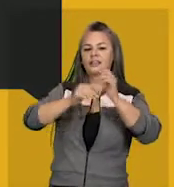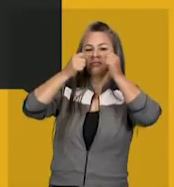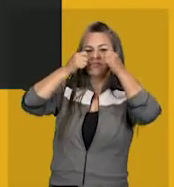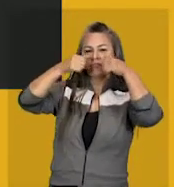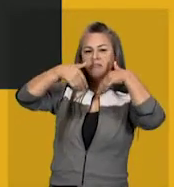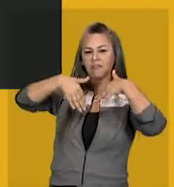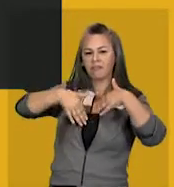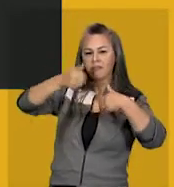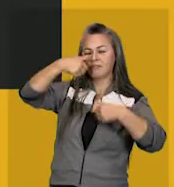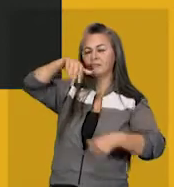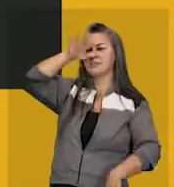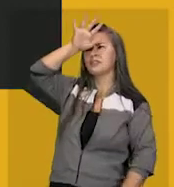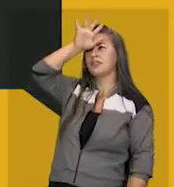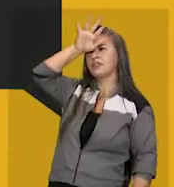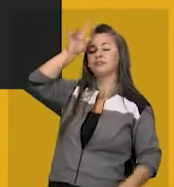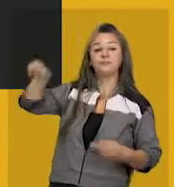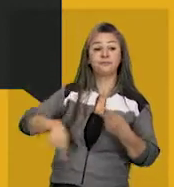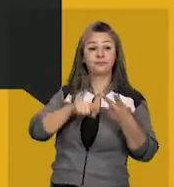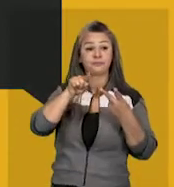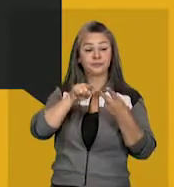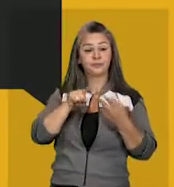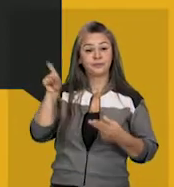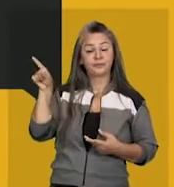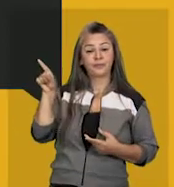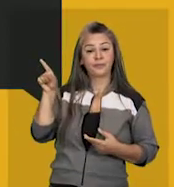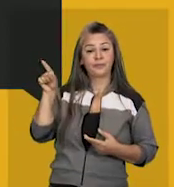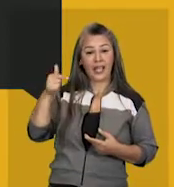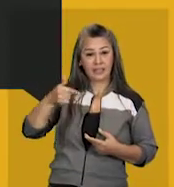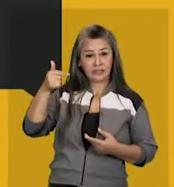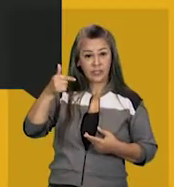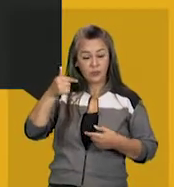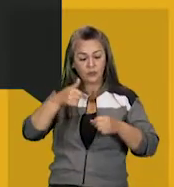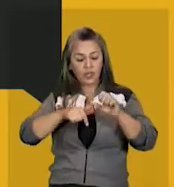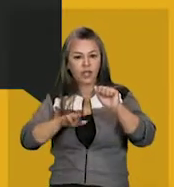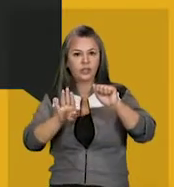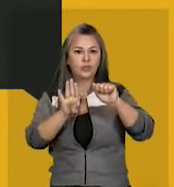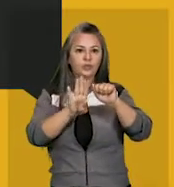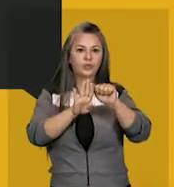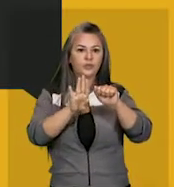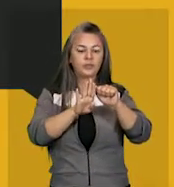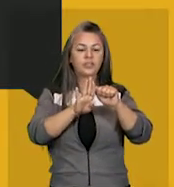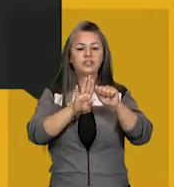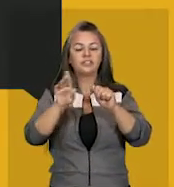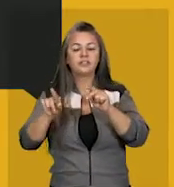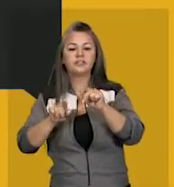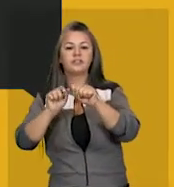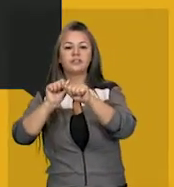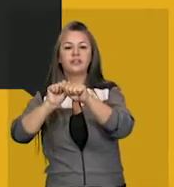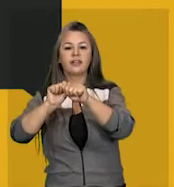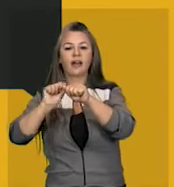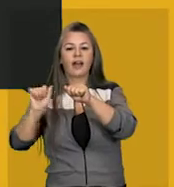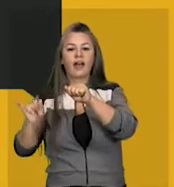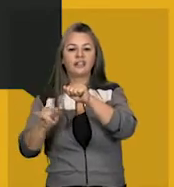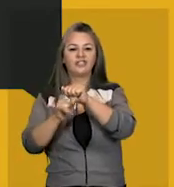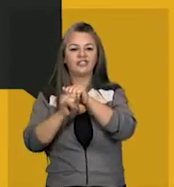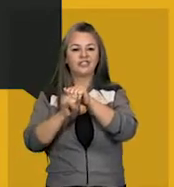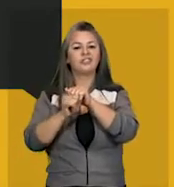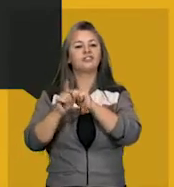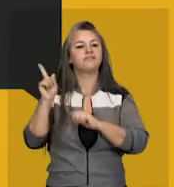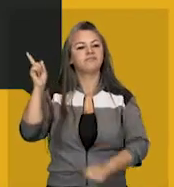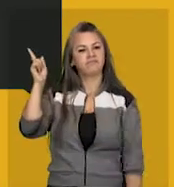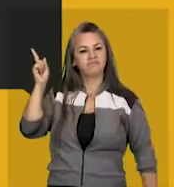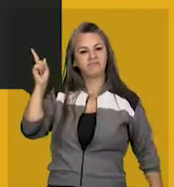hoje. Na próxima aula, substantivo e adjetivo, 2 importantes classes de